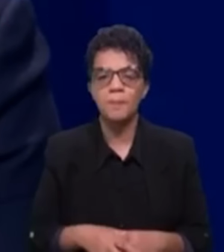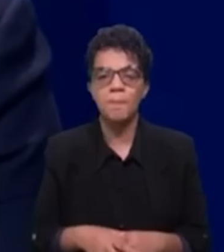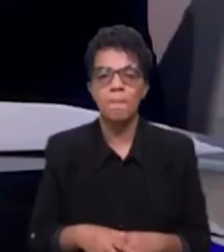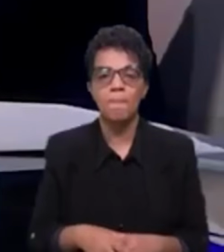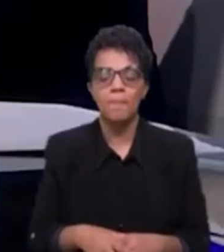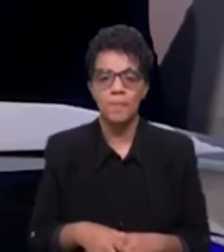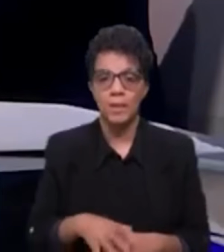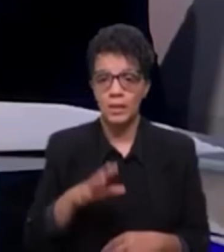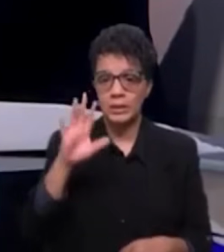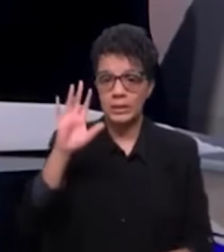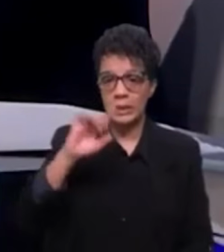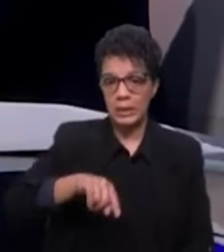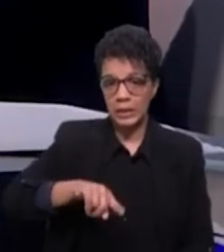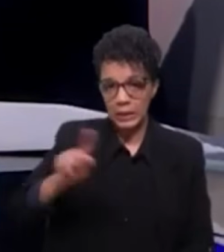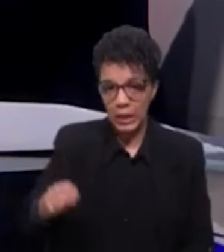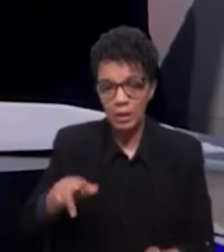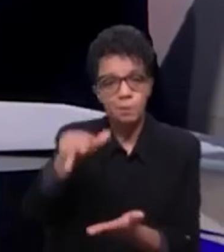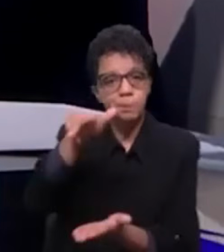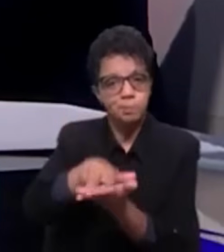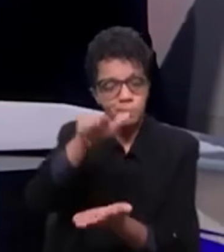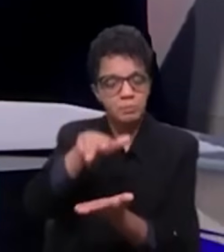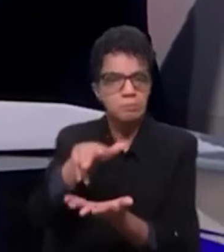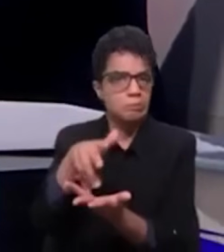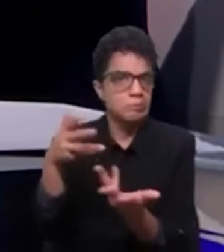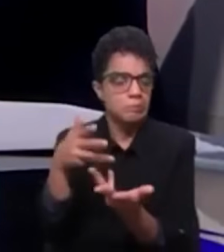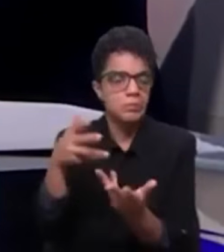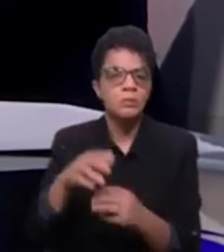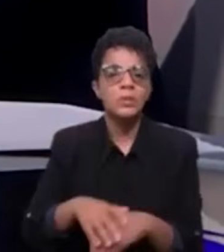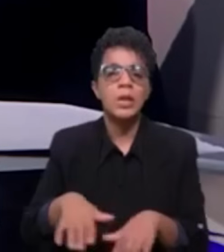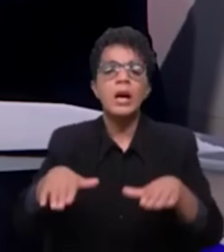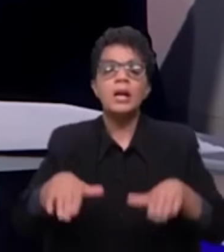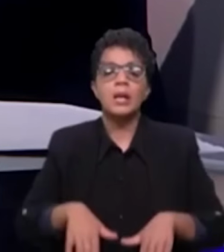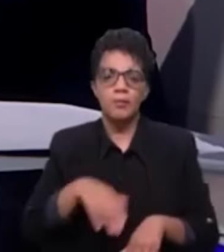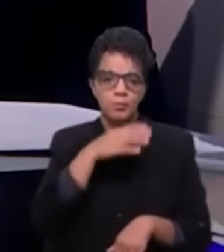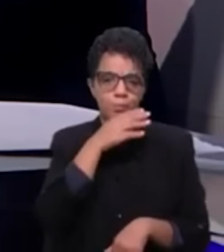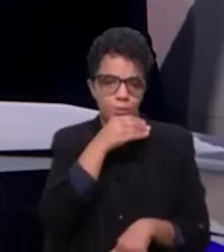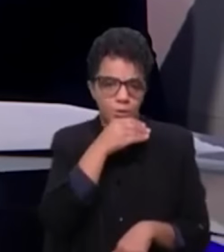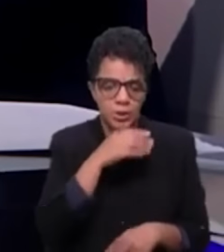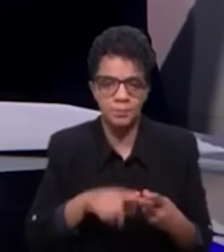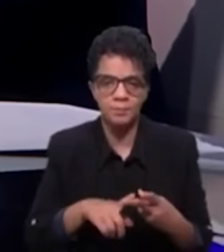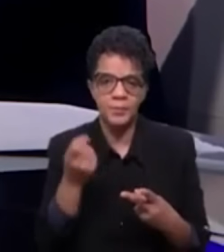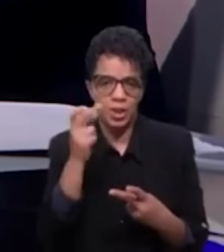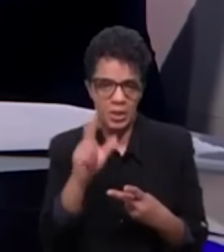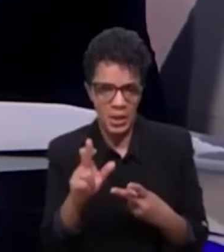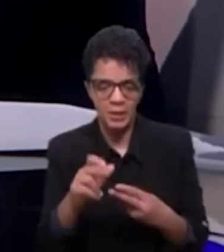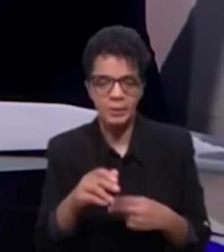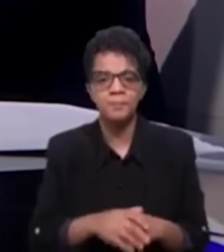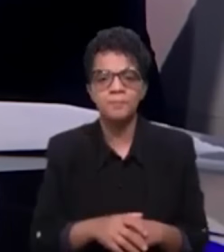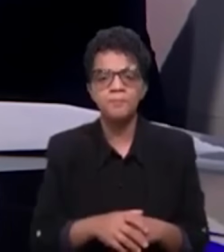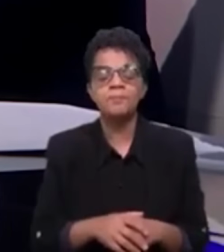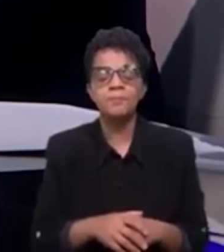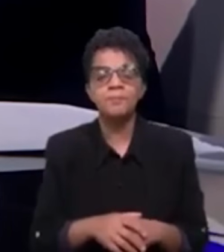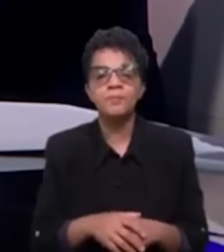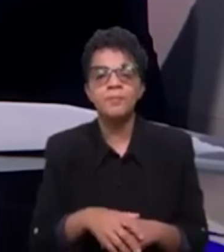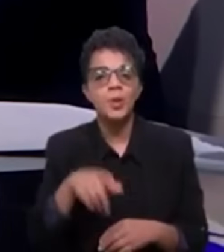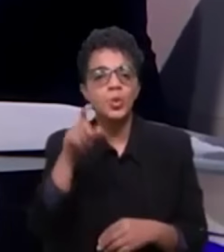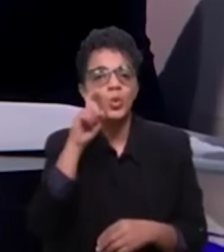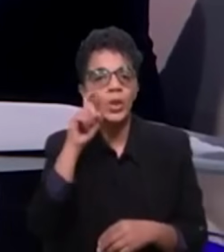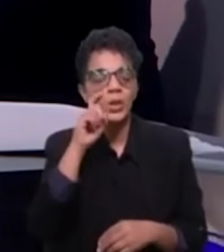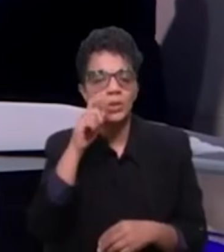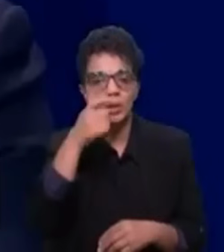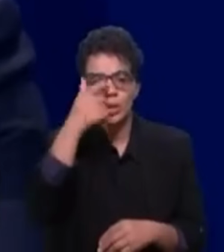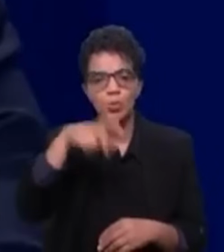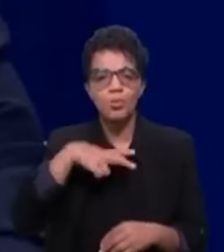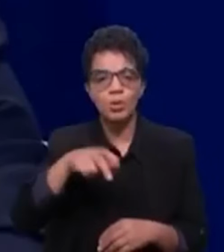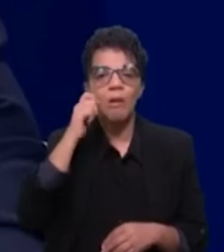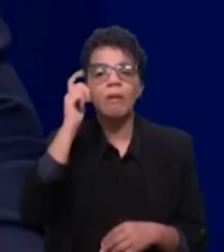dia se isso fosse aprovado E se for aprovado num dia de greve de polícia e de GNR quem é que garante a segurança dos portugueses